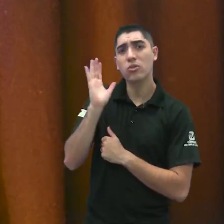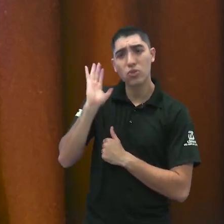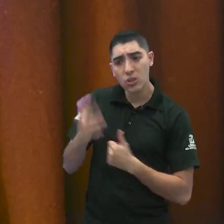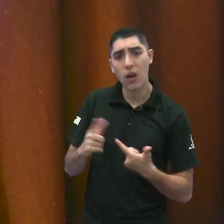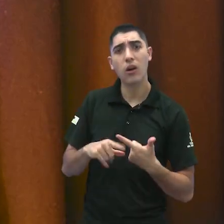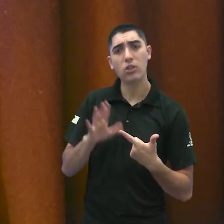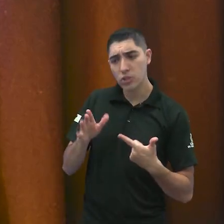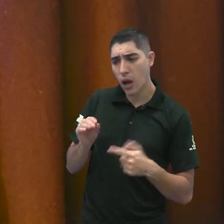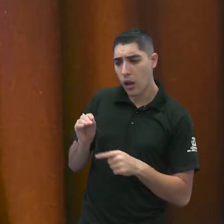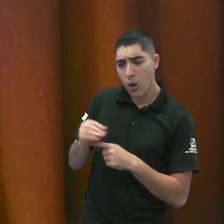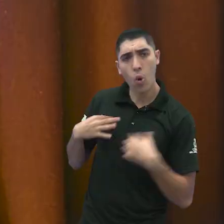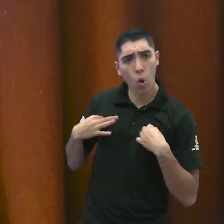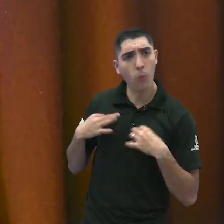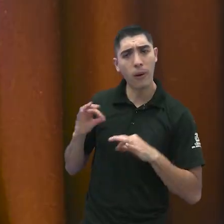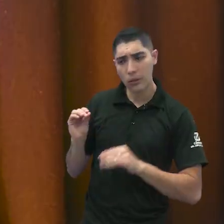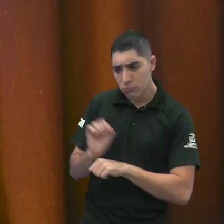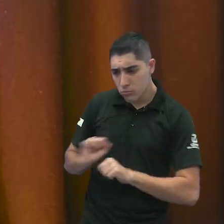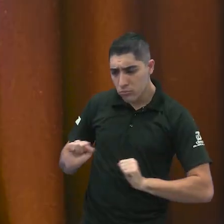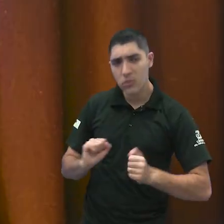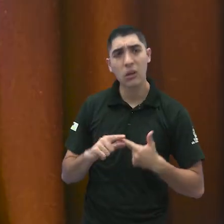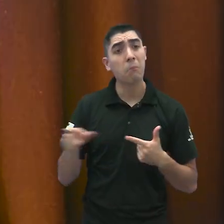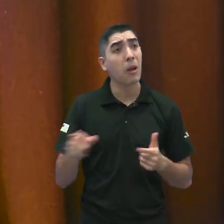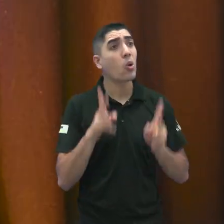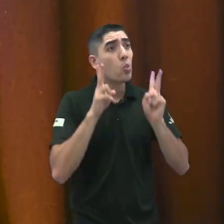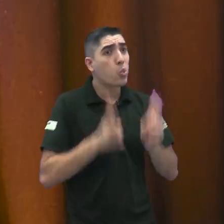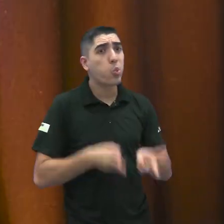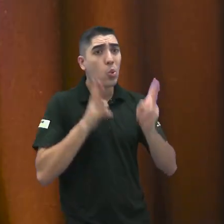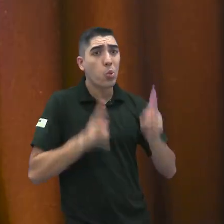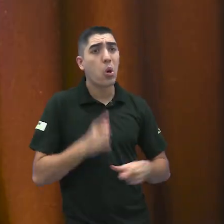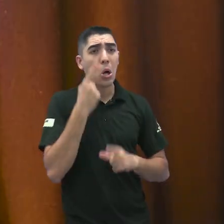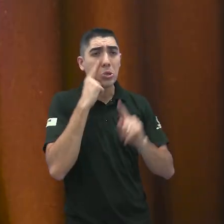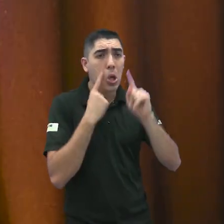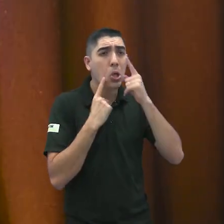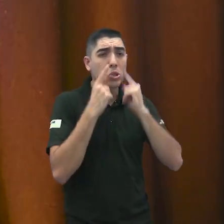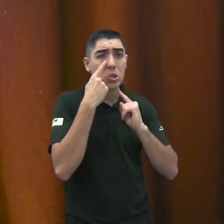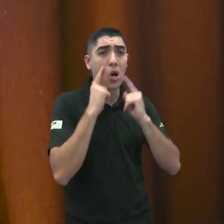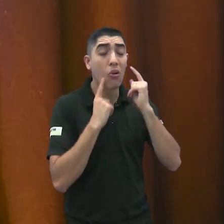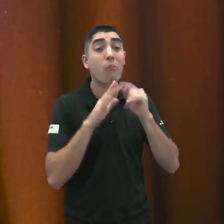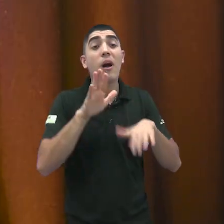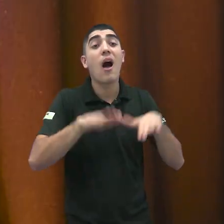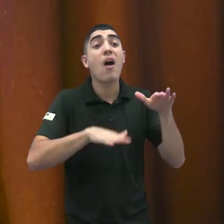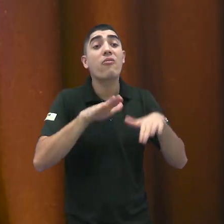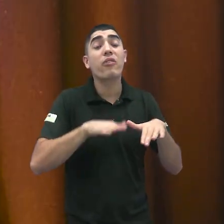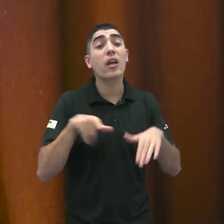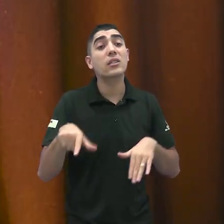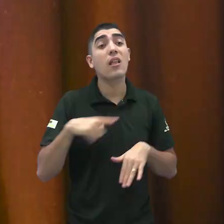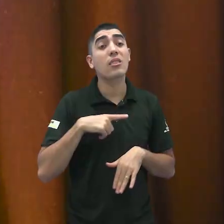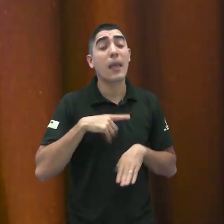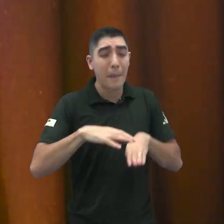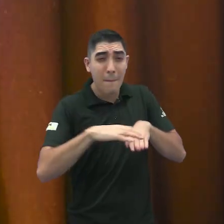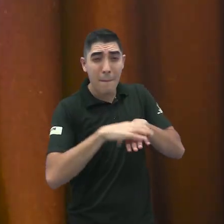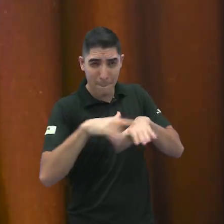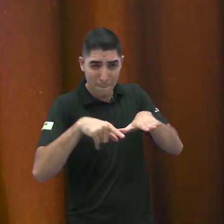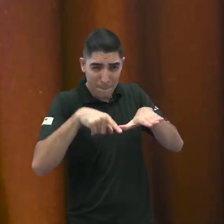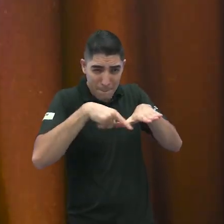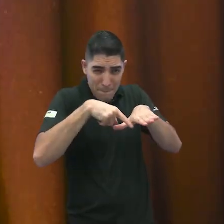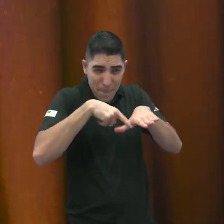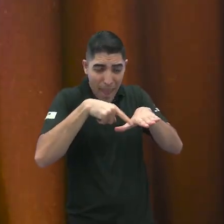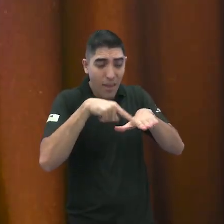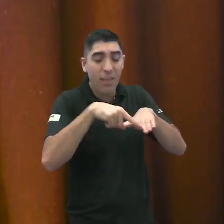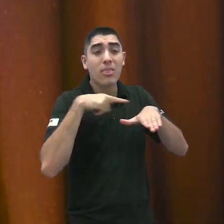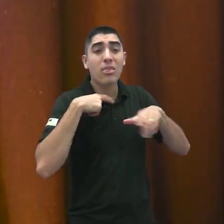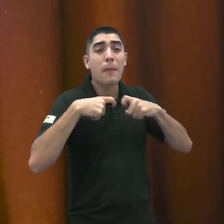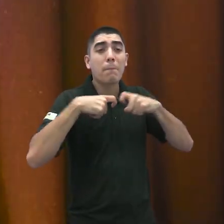criança continua chorando porque a mãe não sabe que talvez tenha ali uma linhazinha amarrada que está machucando o pezinho da criança. Qual